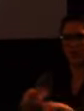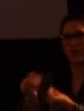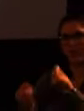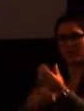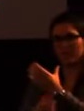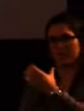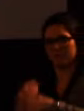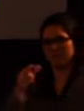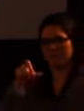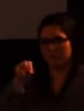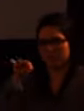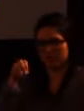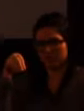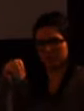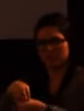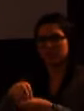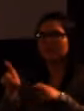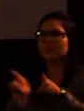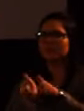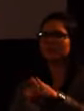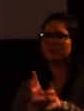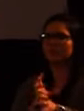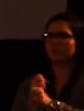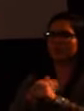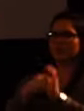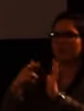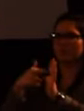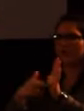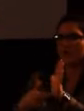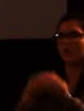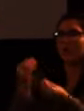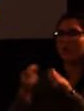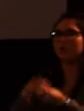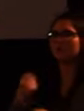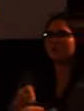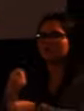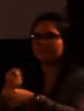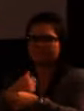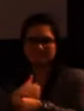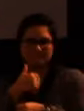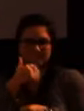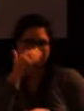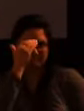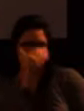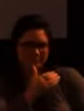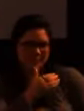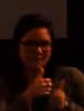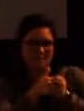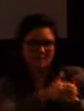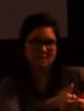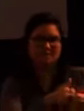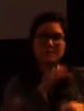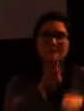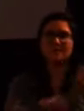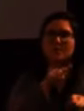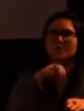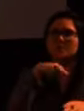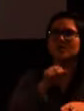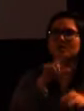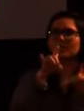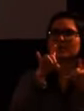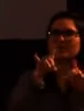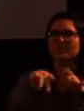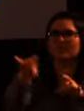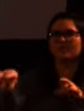no lote e que esse conjunto de regras de como essa edificação deve ser implantada vai variar de zona a zona na